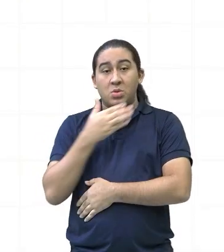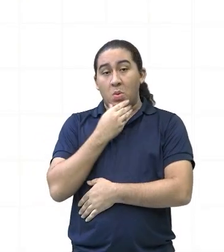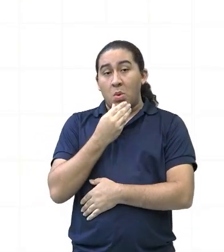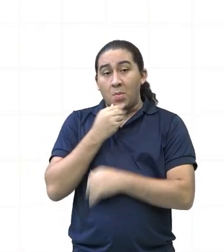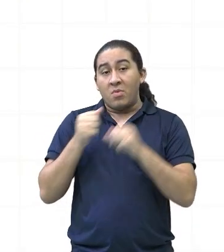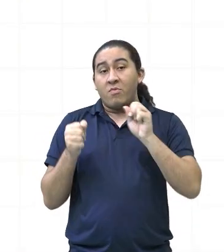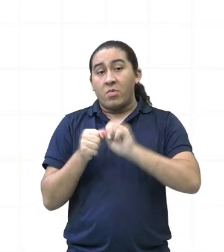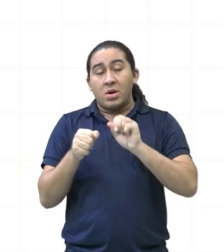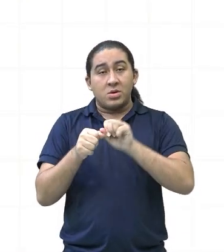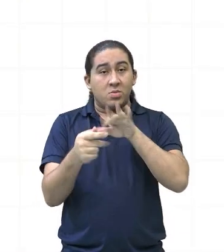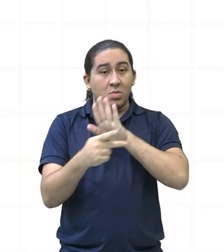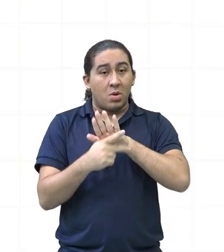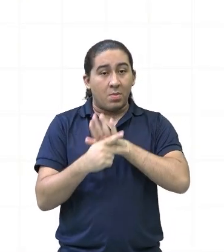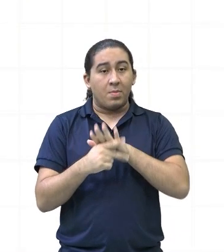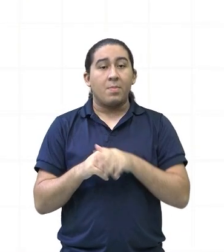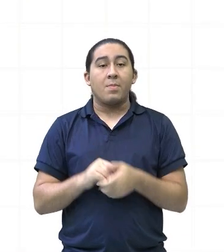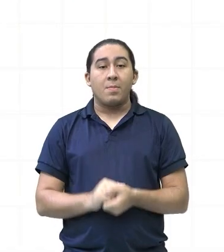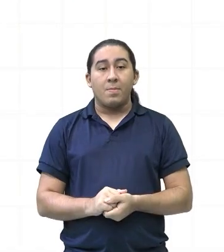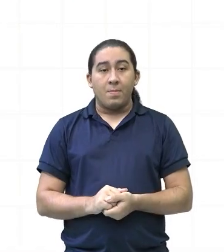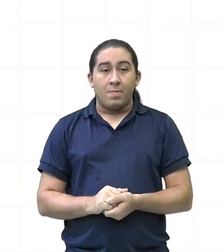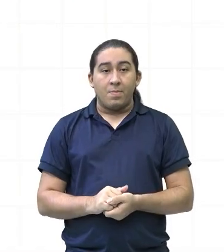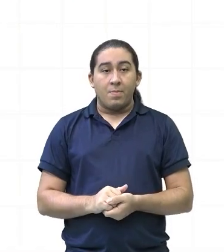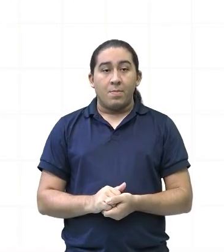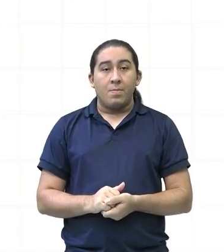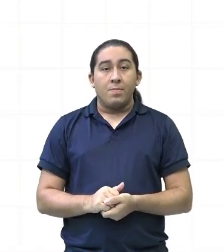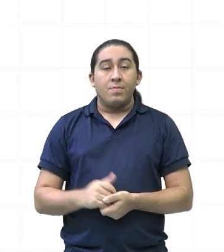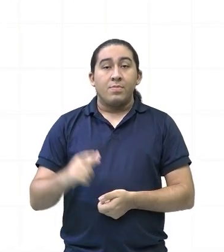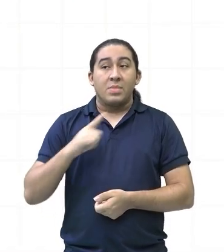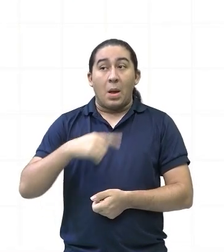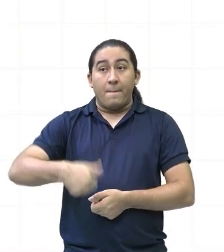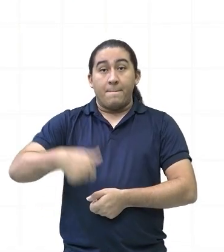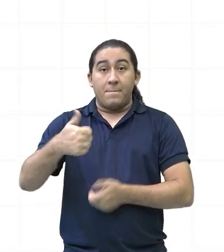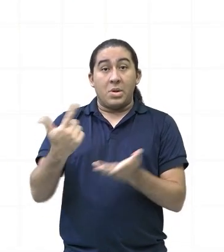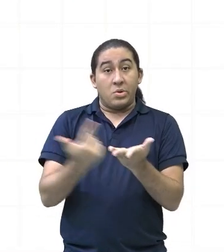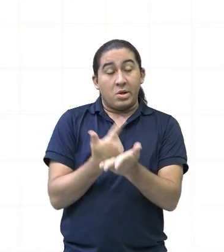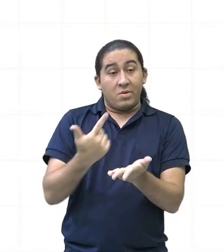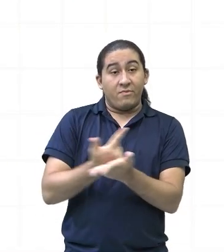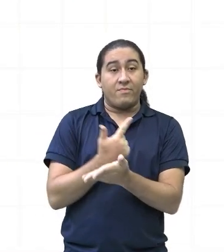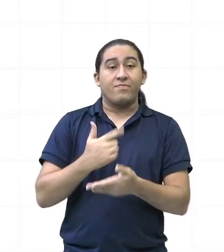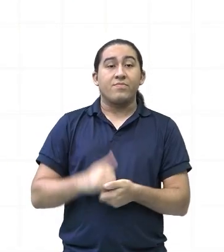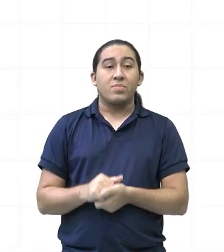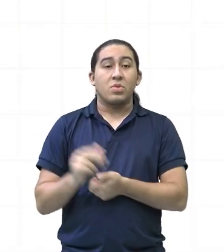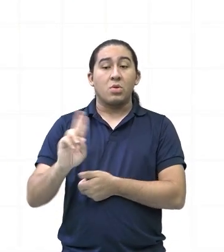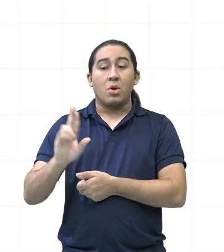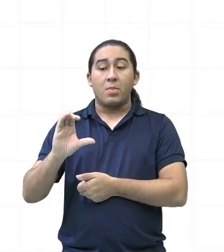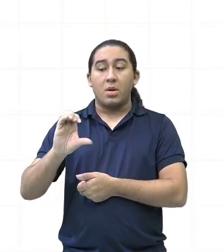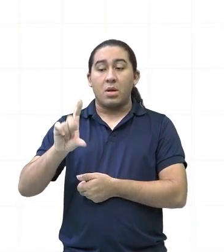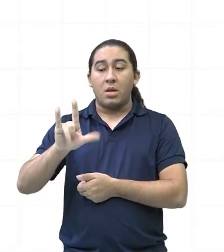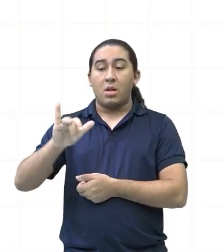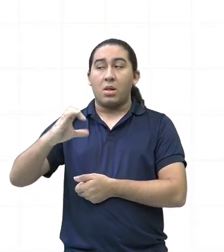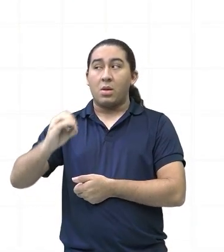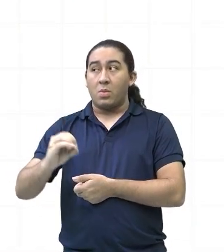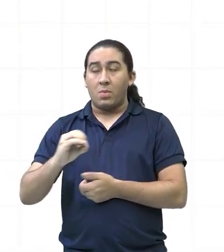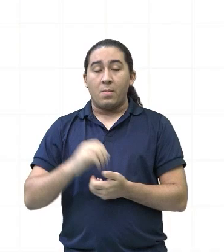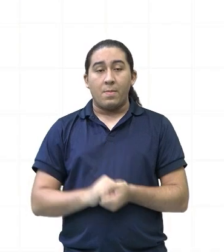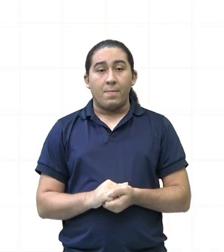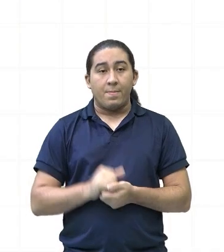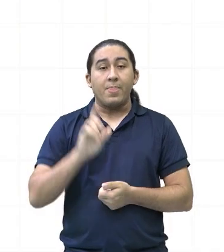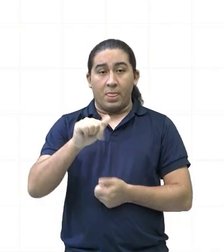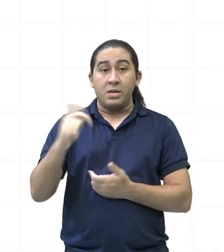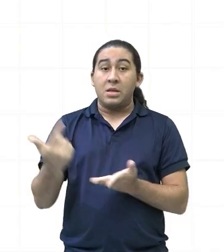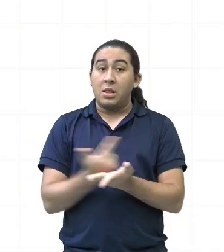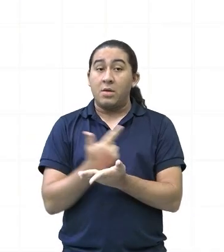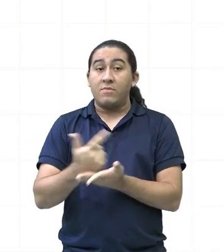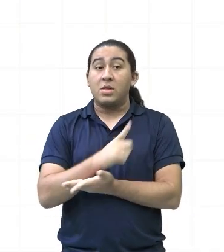deixou, então, aí para a gente? Nós temos, então, aí o primeiro livro, que é Clio. Neste livro estão relatadas